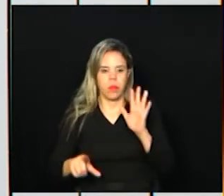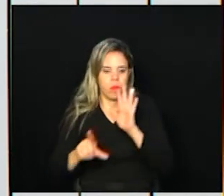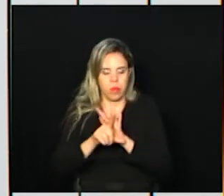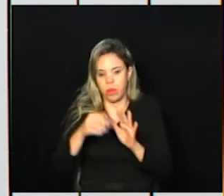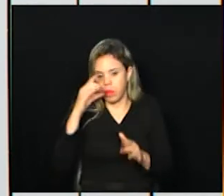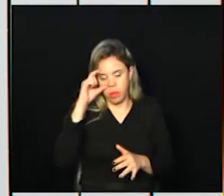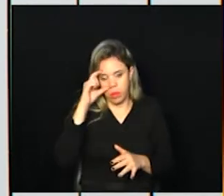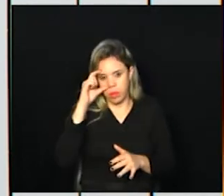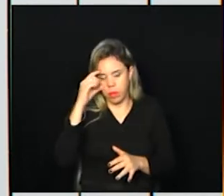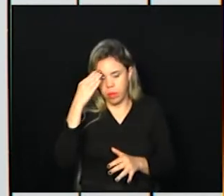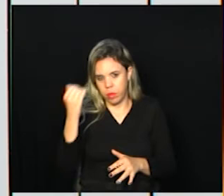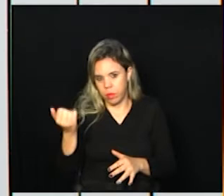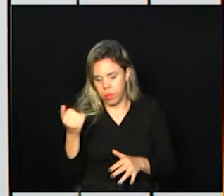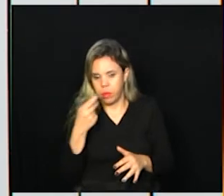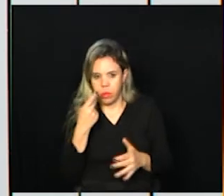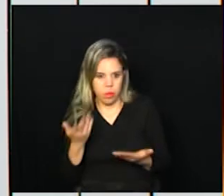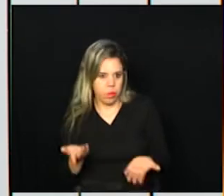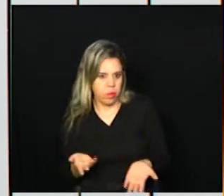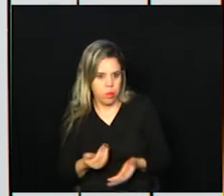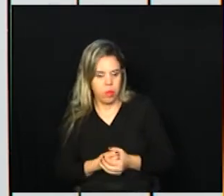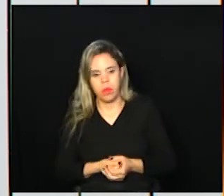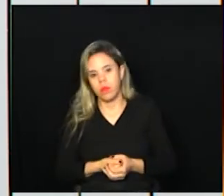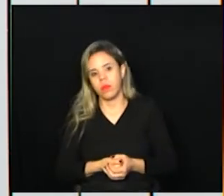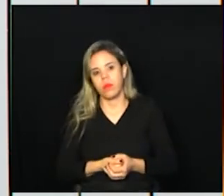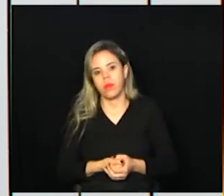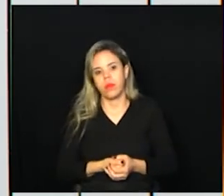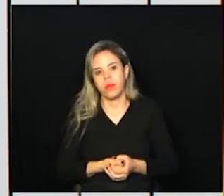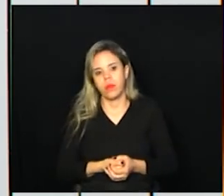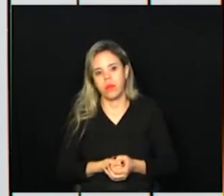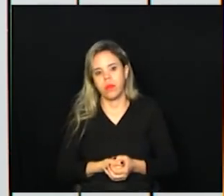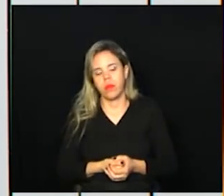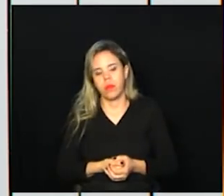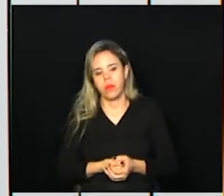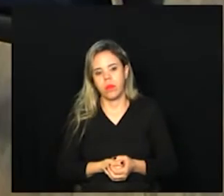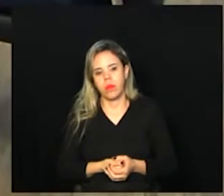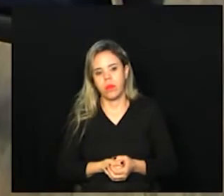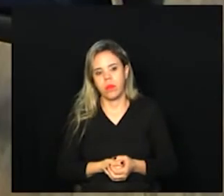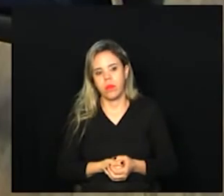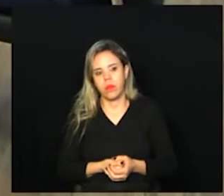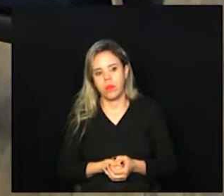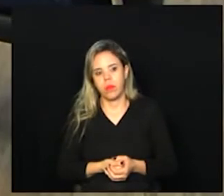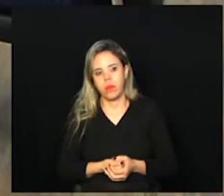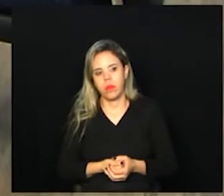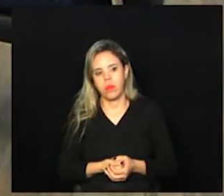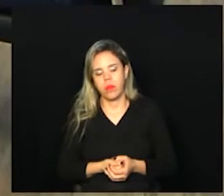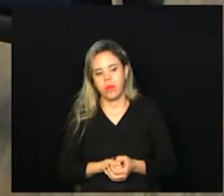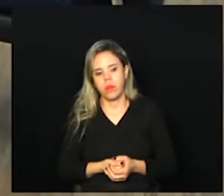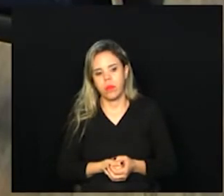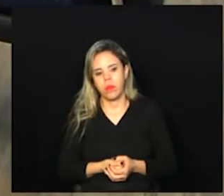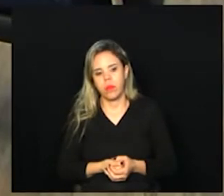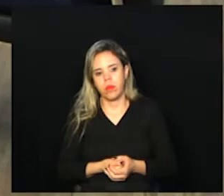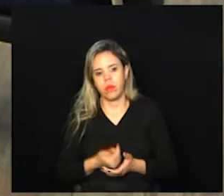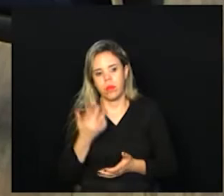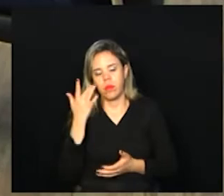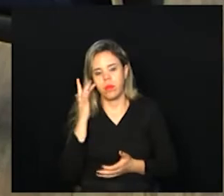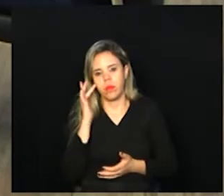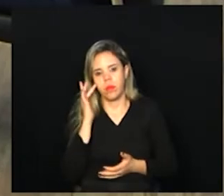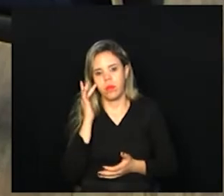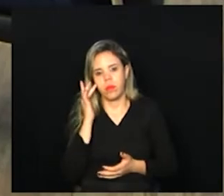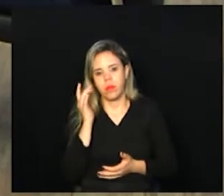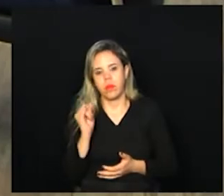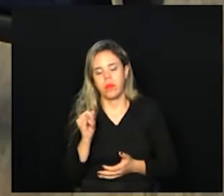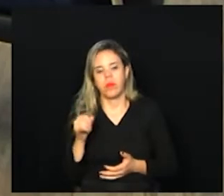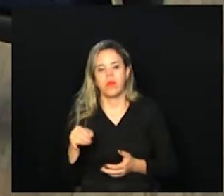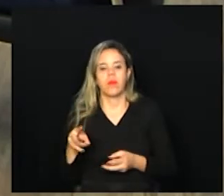gente colocou aqui. Então, você quer fazer Não, depois que você terminar, eu queria fazer um comentário. Mas eu acho que, se ela vem